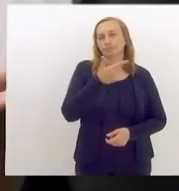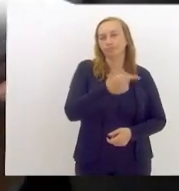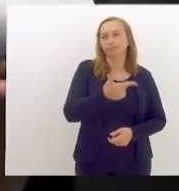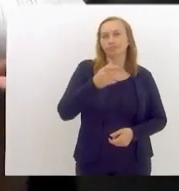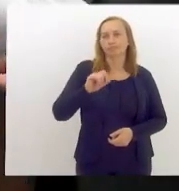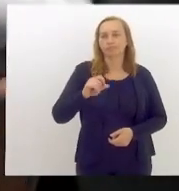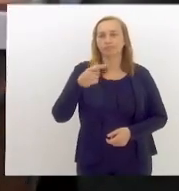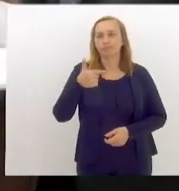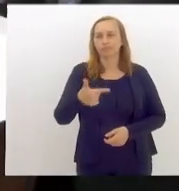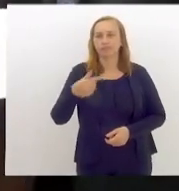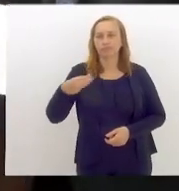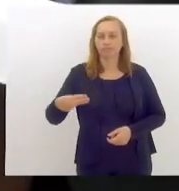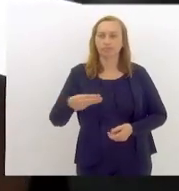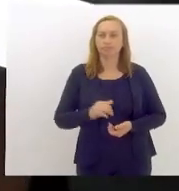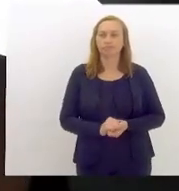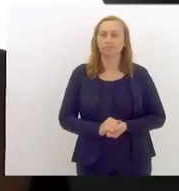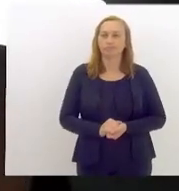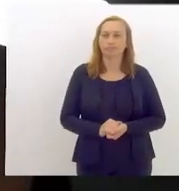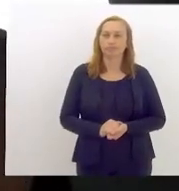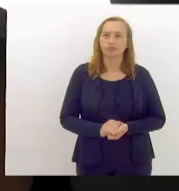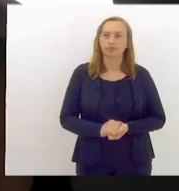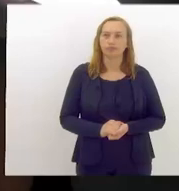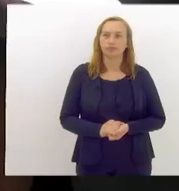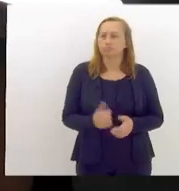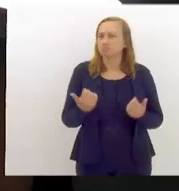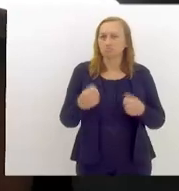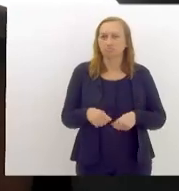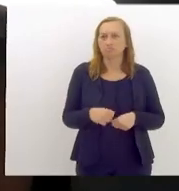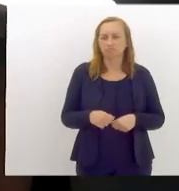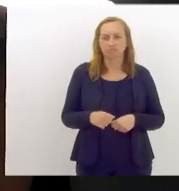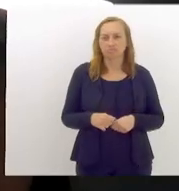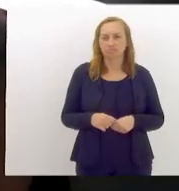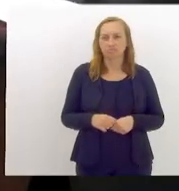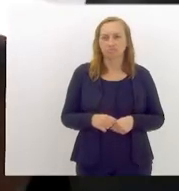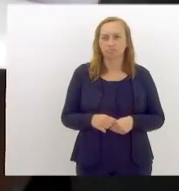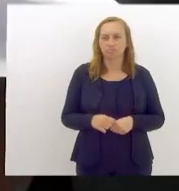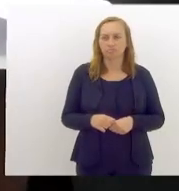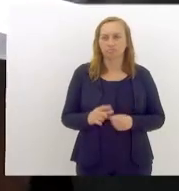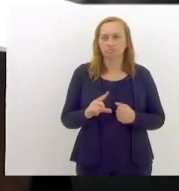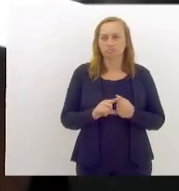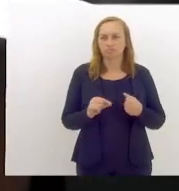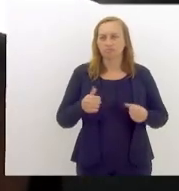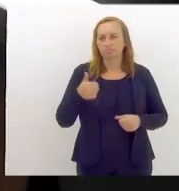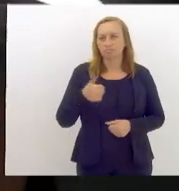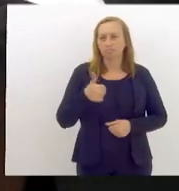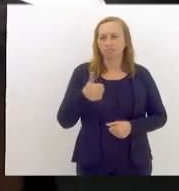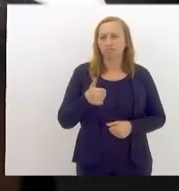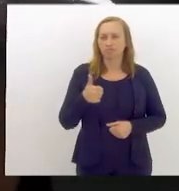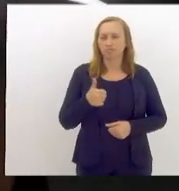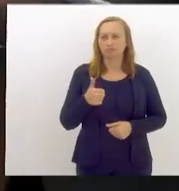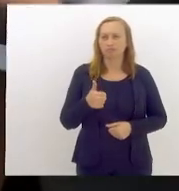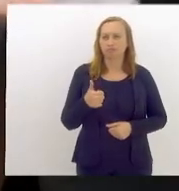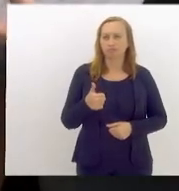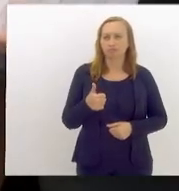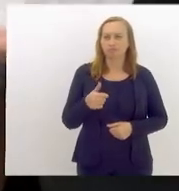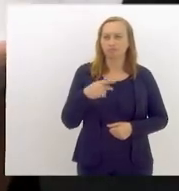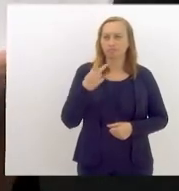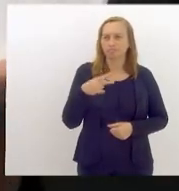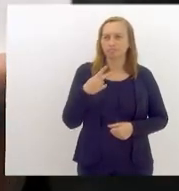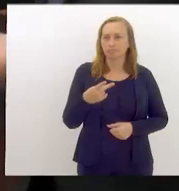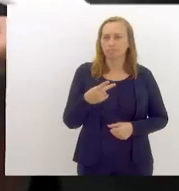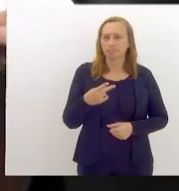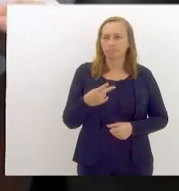2023 e não precisa estar com ela na frente o artigo primeiro diz